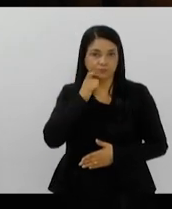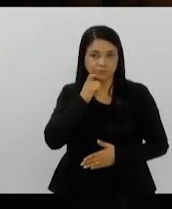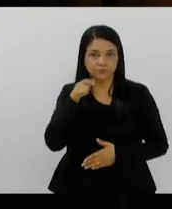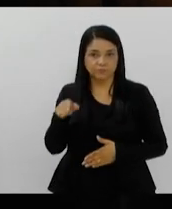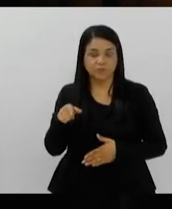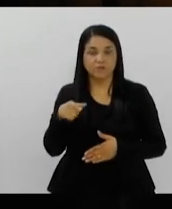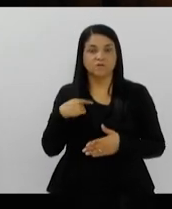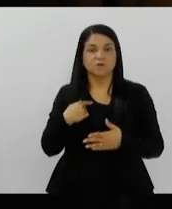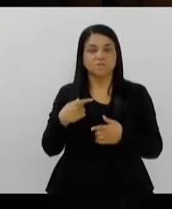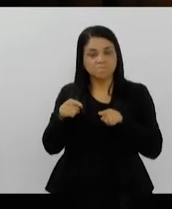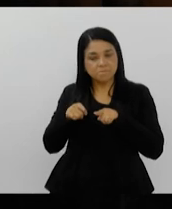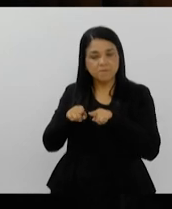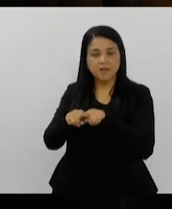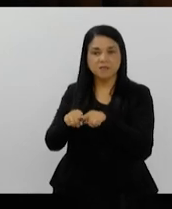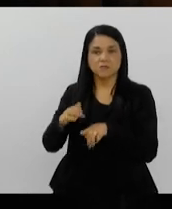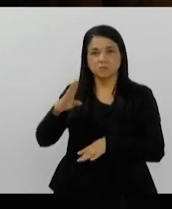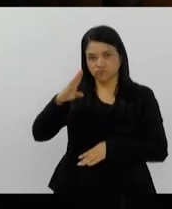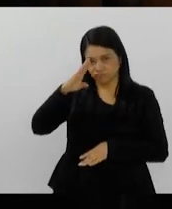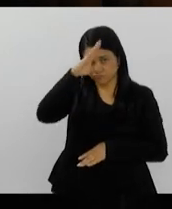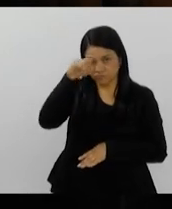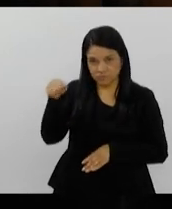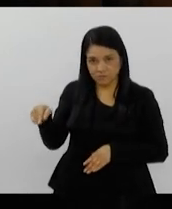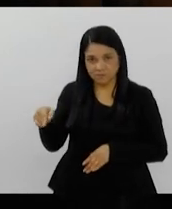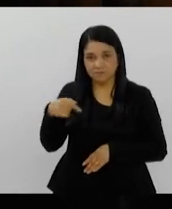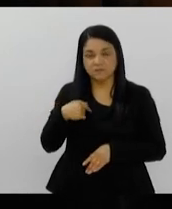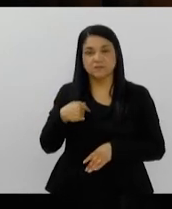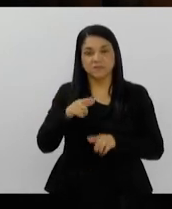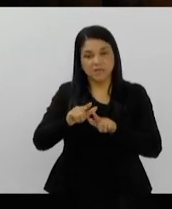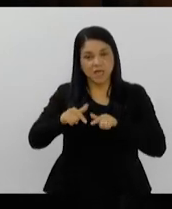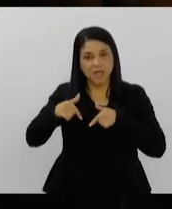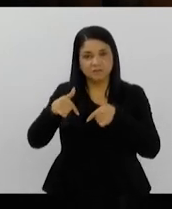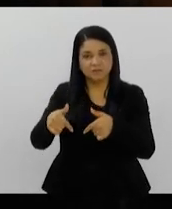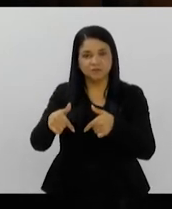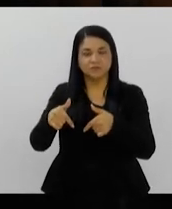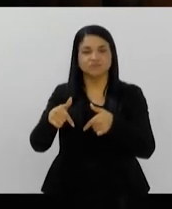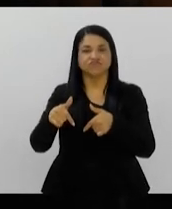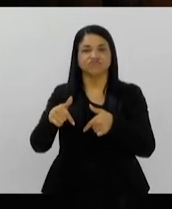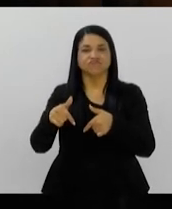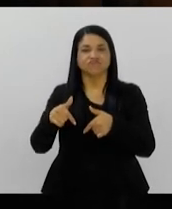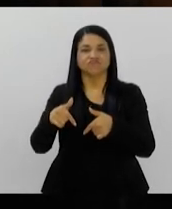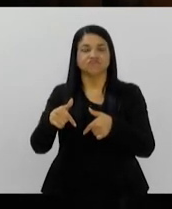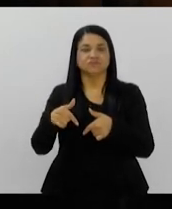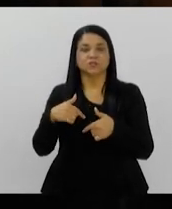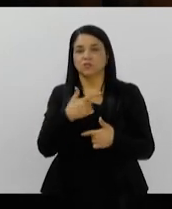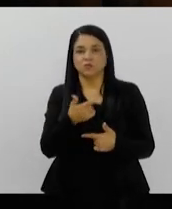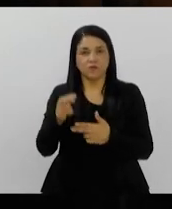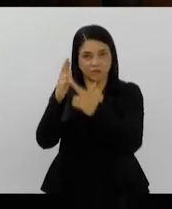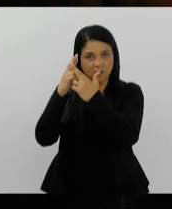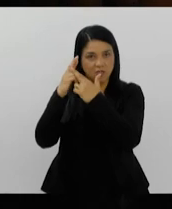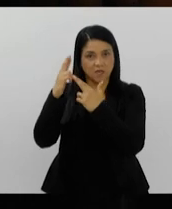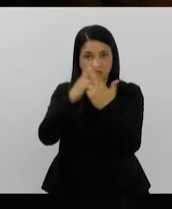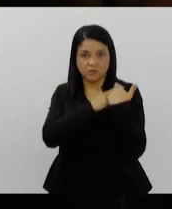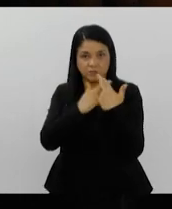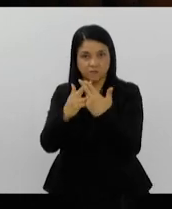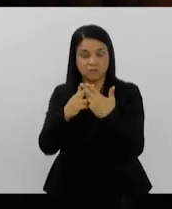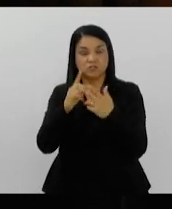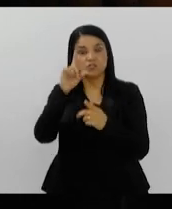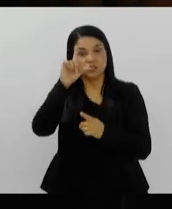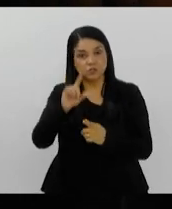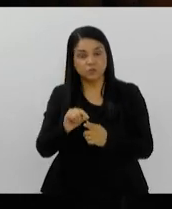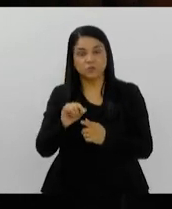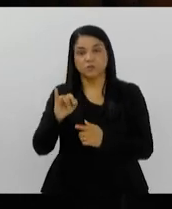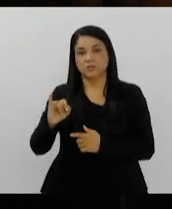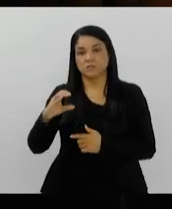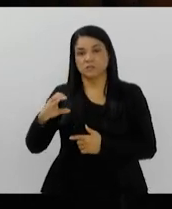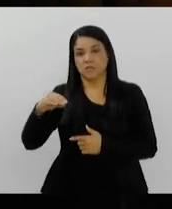do Bolsonaro naquela medida irresponsável eleitoreira de diminuir o ICMS dos combustíveis